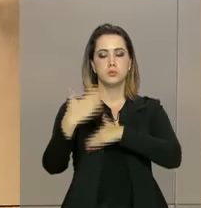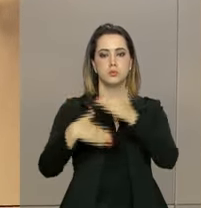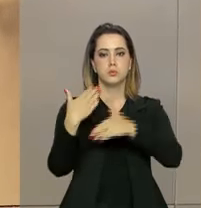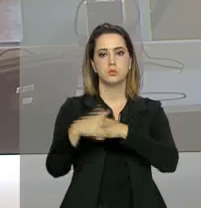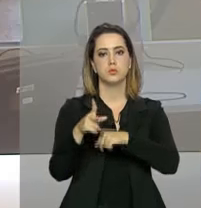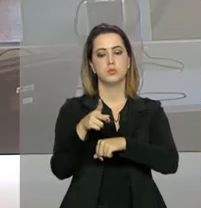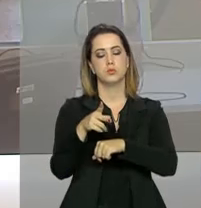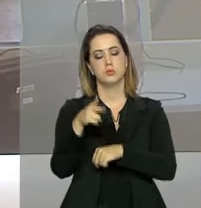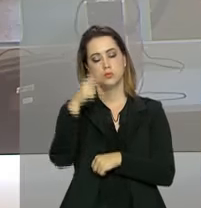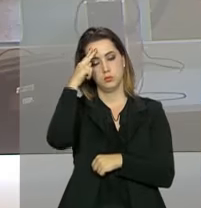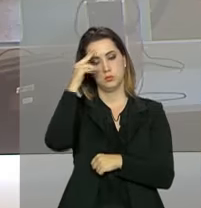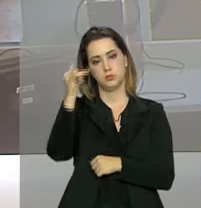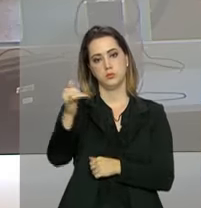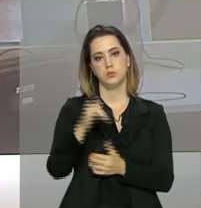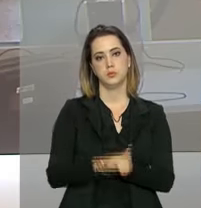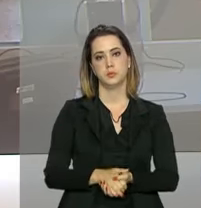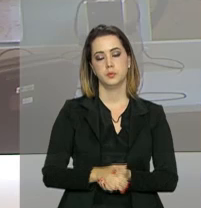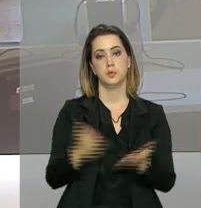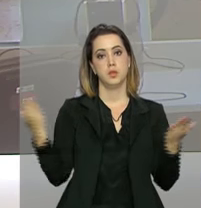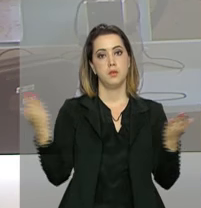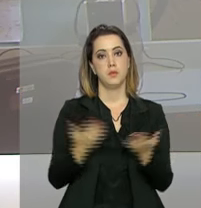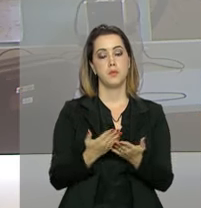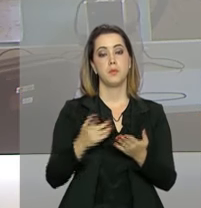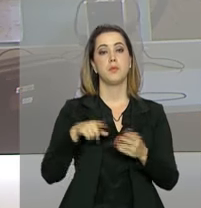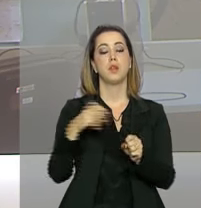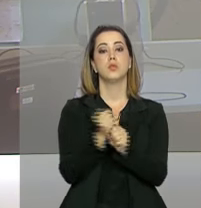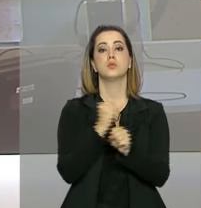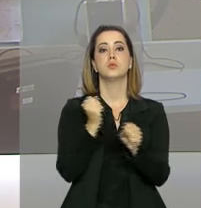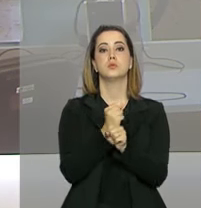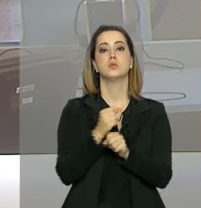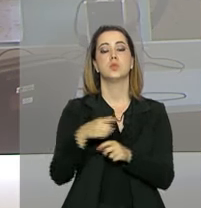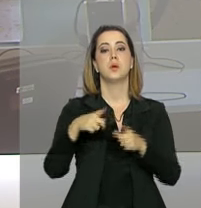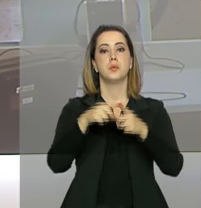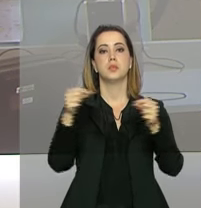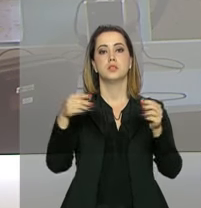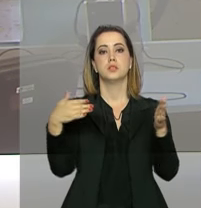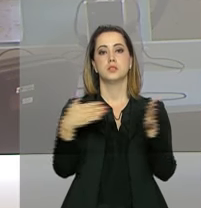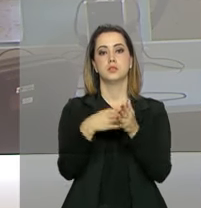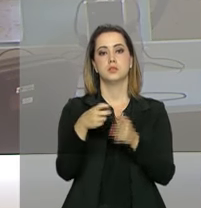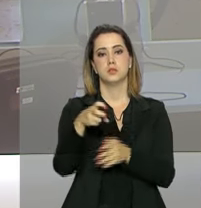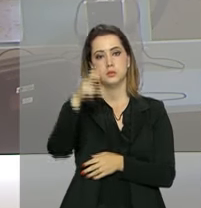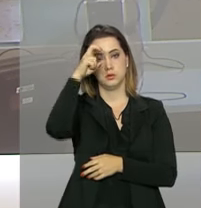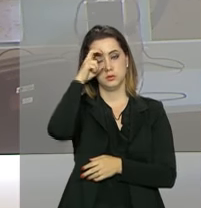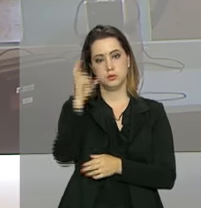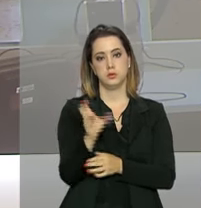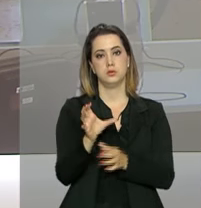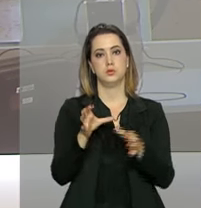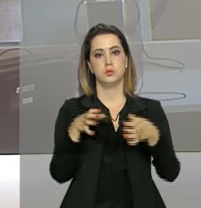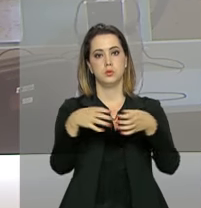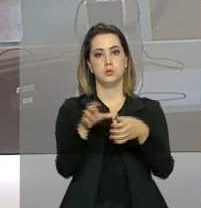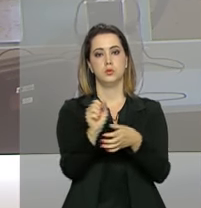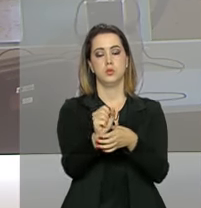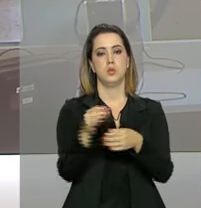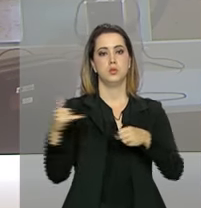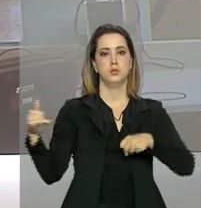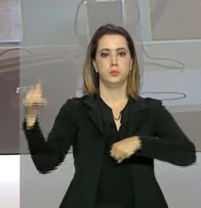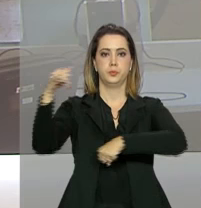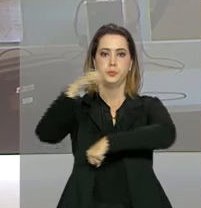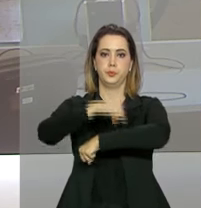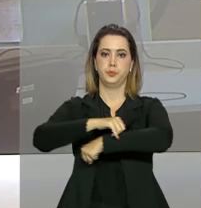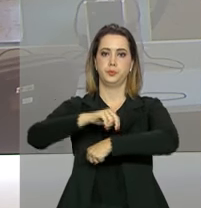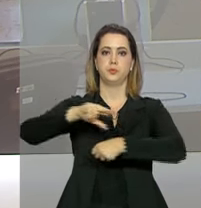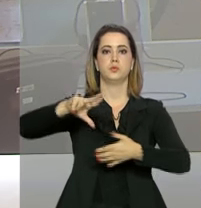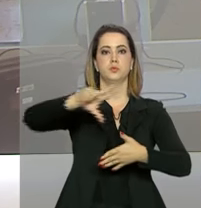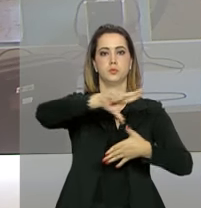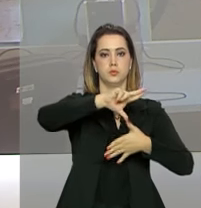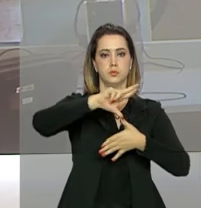Haiti. O assunto agora é infraestrutura. Brasília recebe até esta quinta-feira a conferência anual dos aeroportos da América Latina